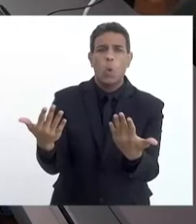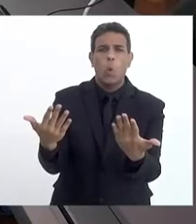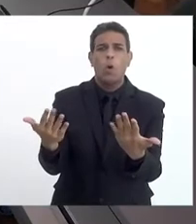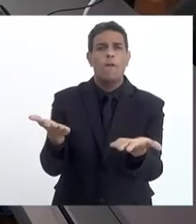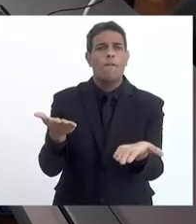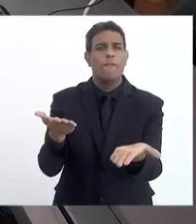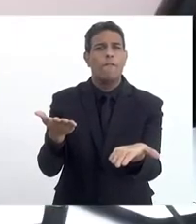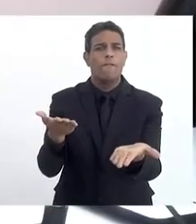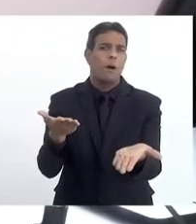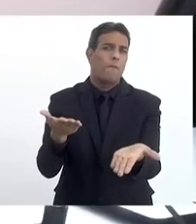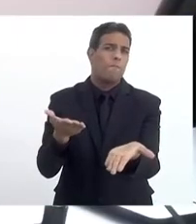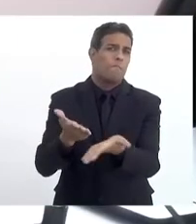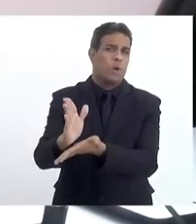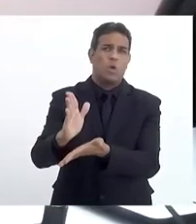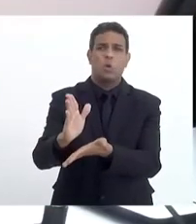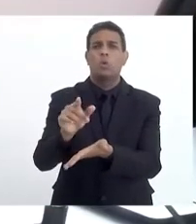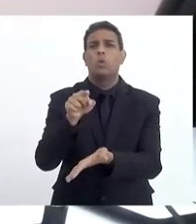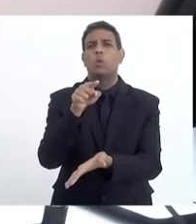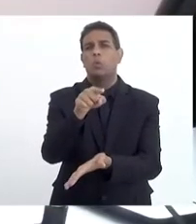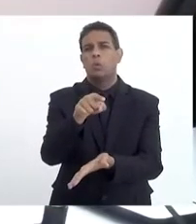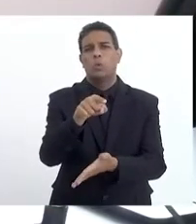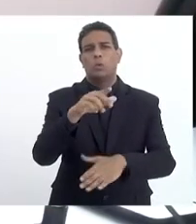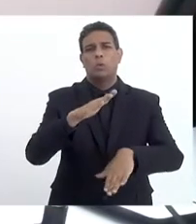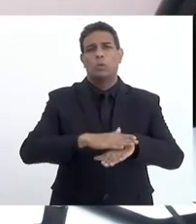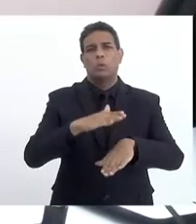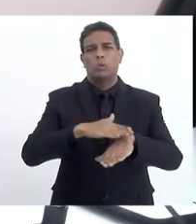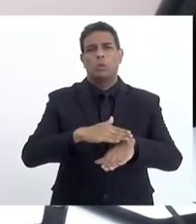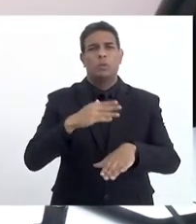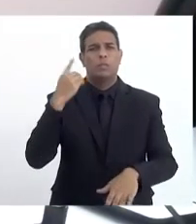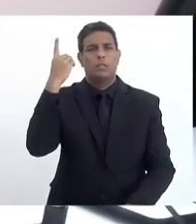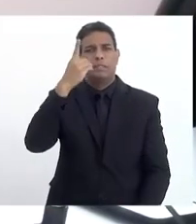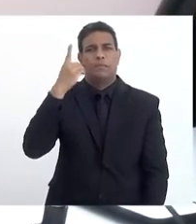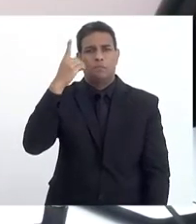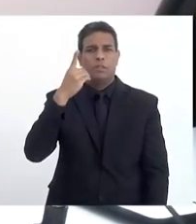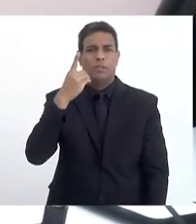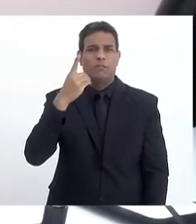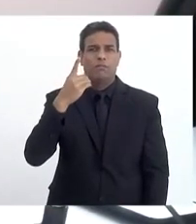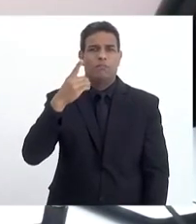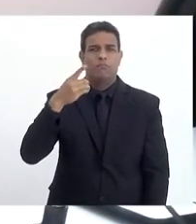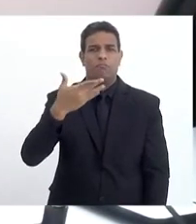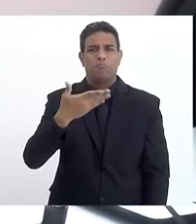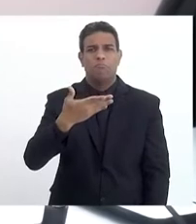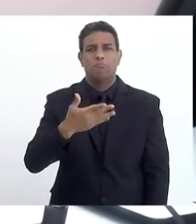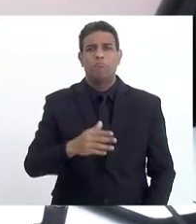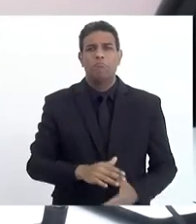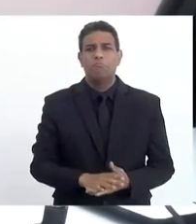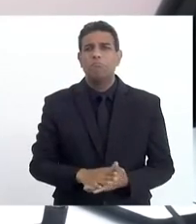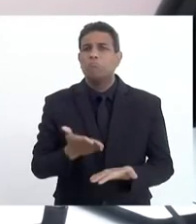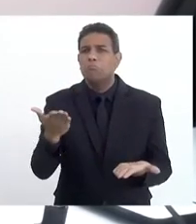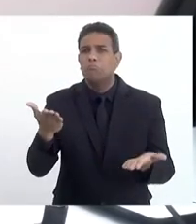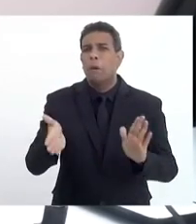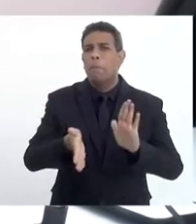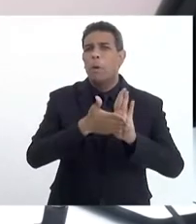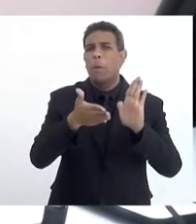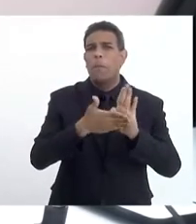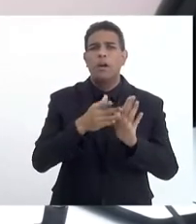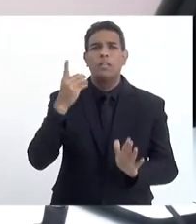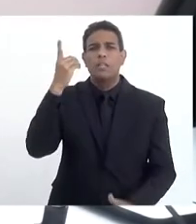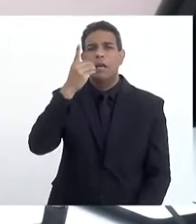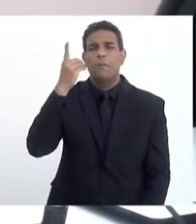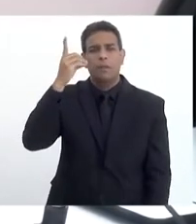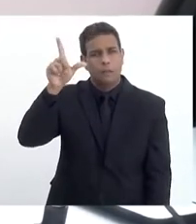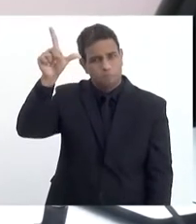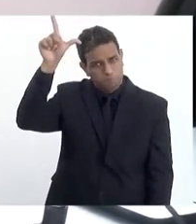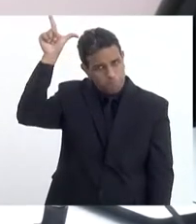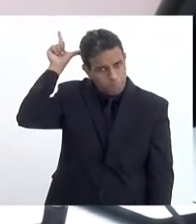do vencido, deputado Márcio Pacheco, pela injuridicidade. É o deputado Luiz Paulo que propõe? Então tá, deputado Luiz Paulo, fica